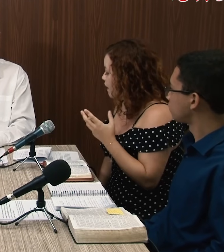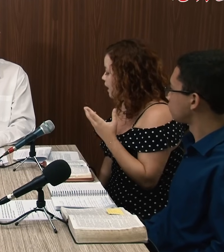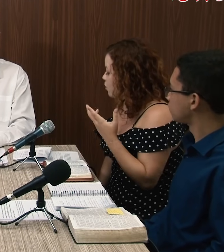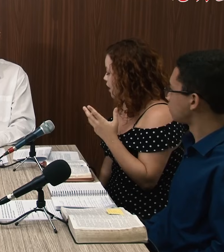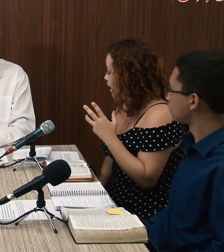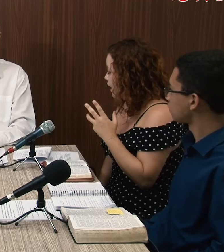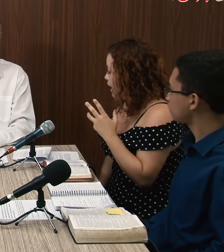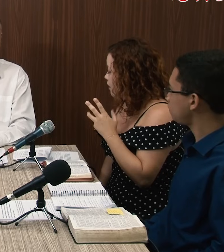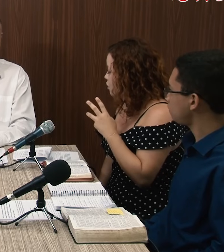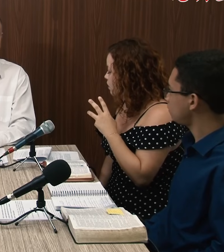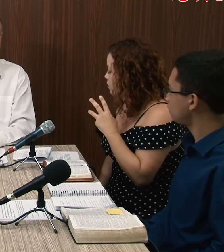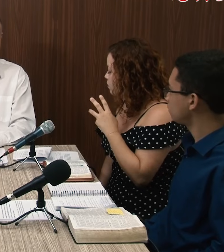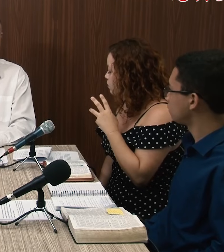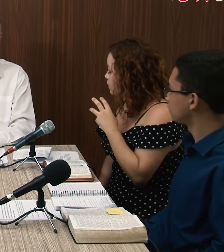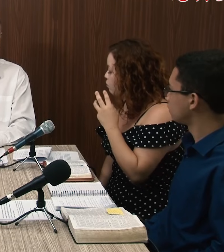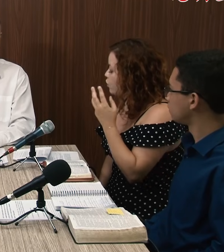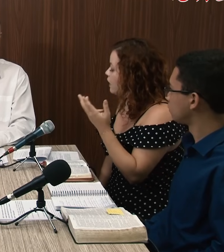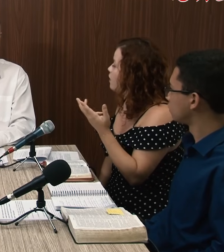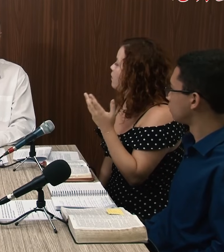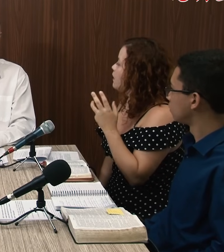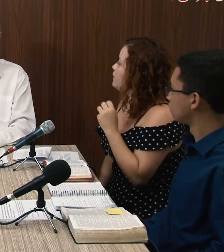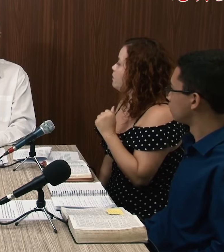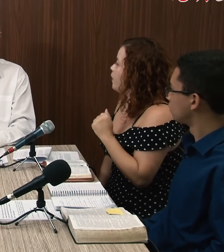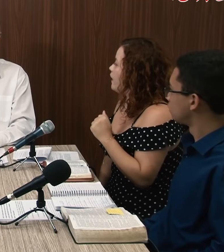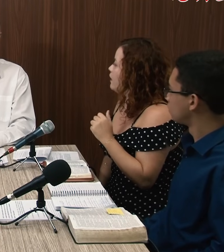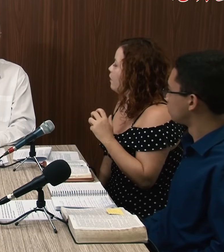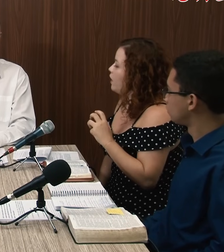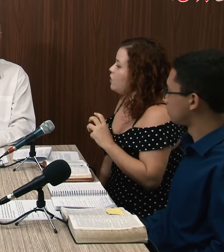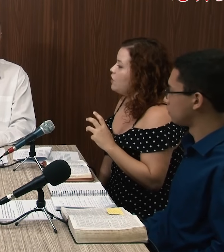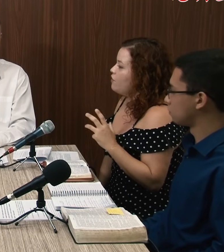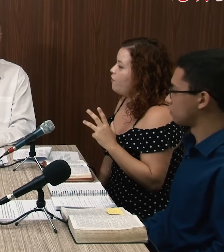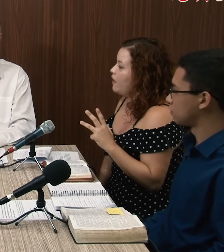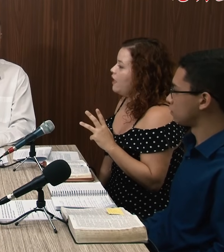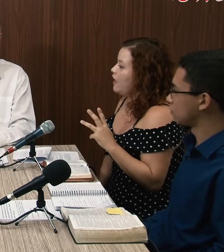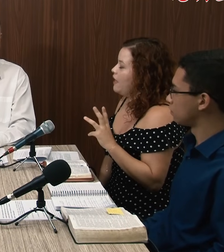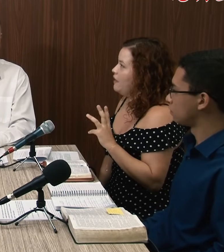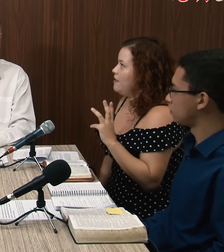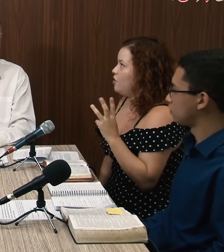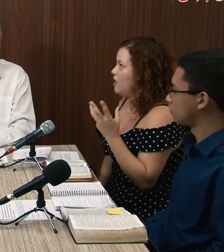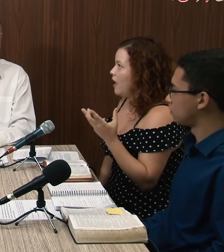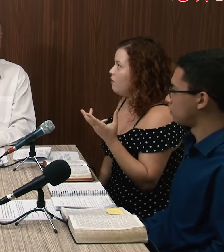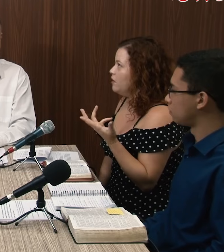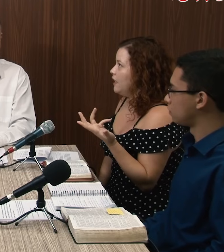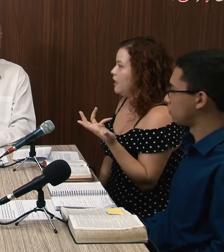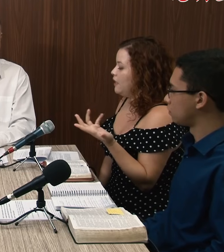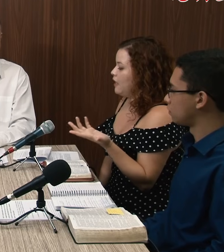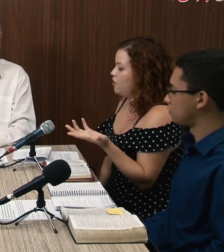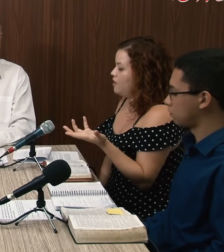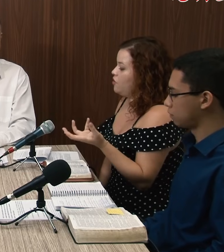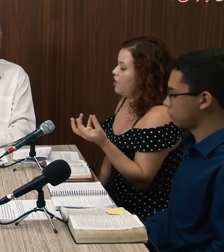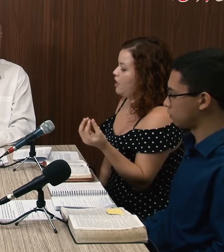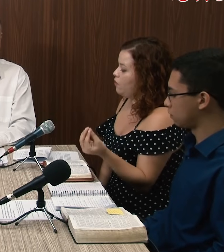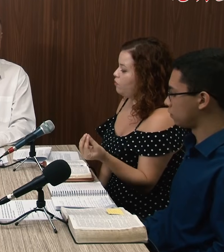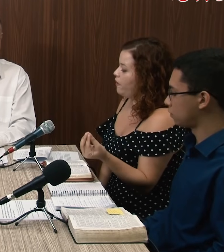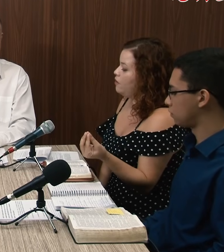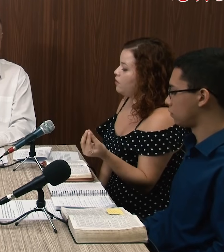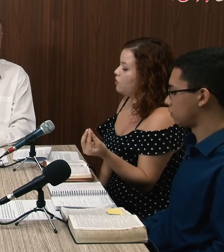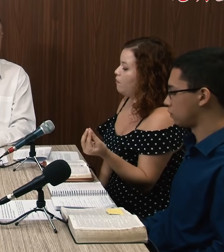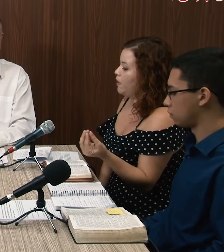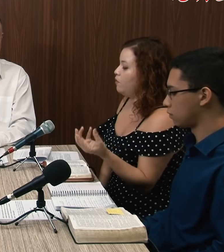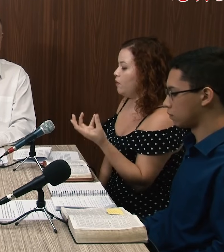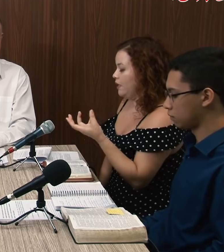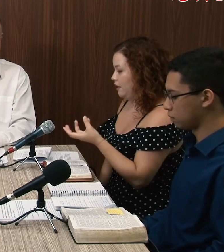Israel, mas eles não tinham. Não é? Então a gente vê desse diálogo na eternidade desse Israel do